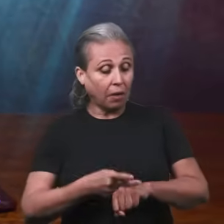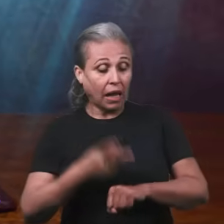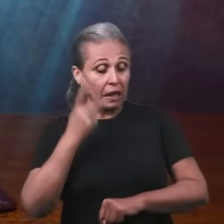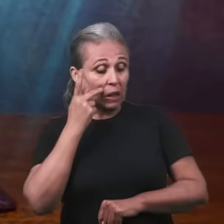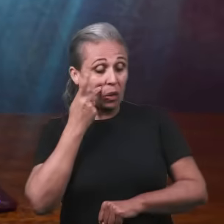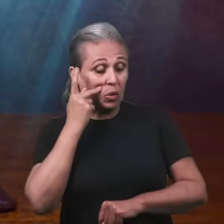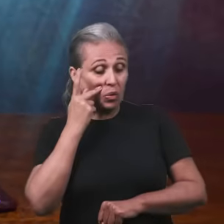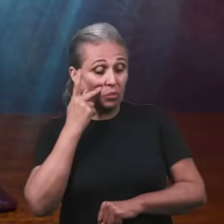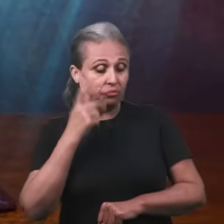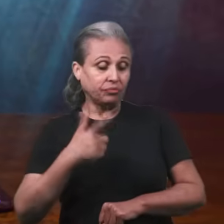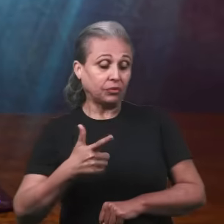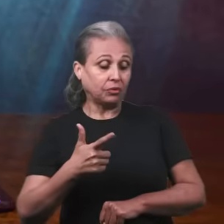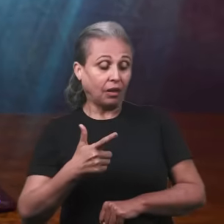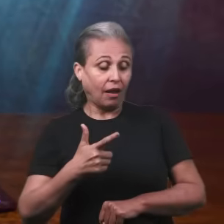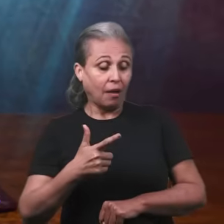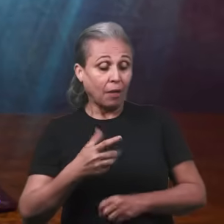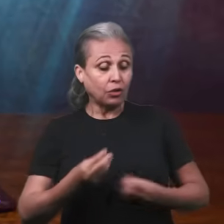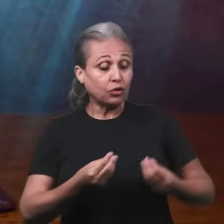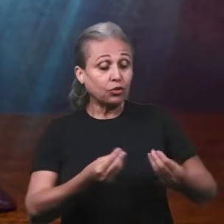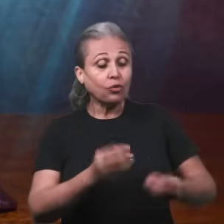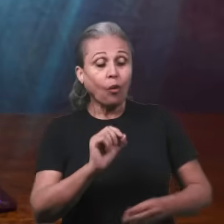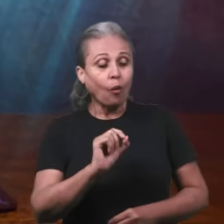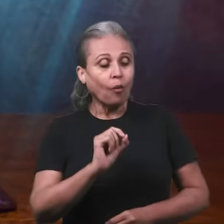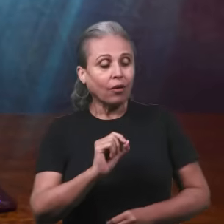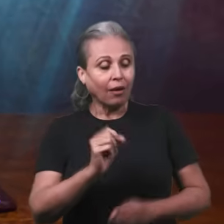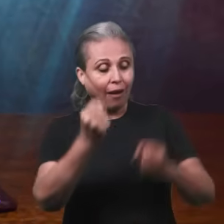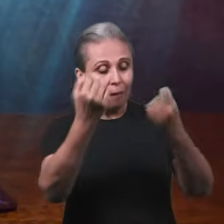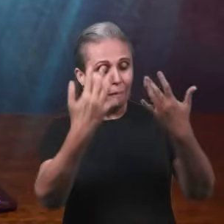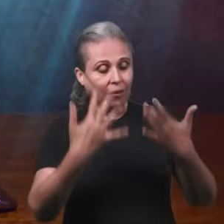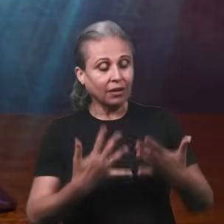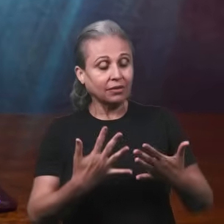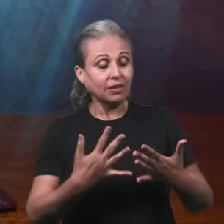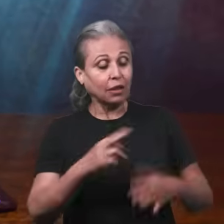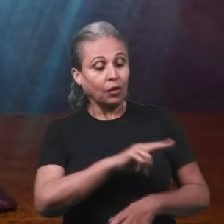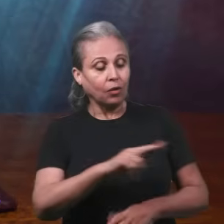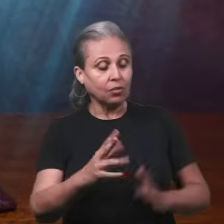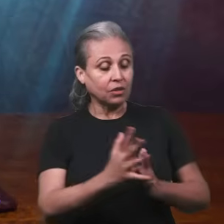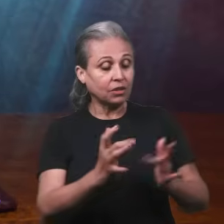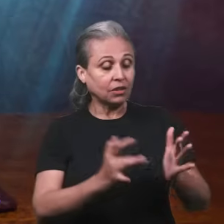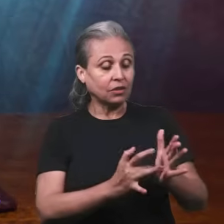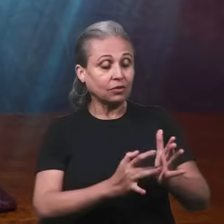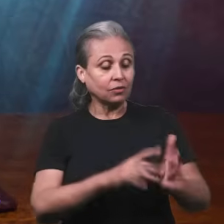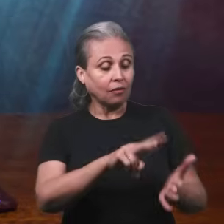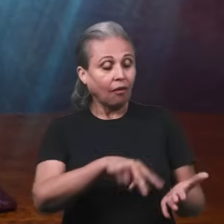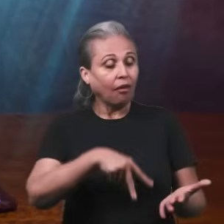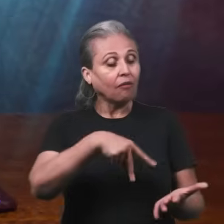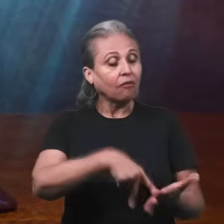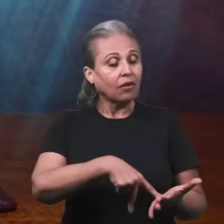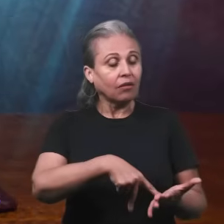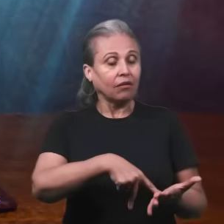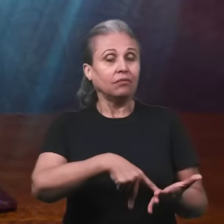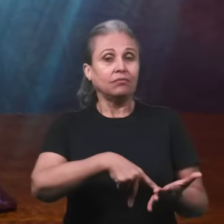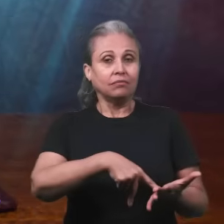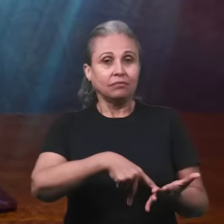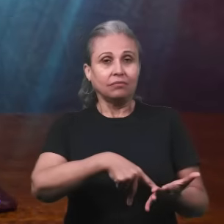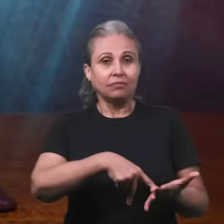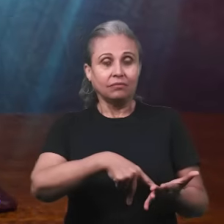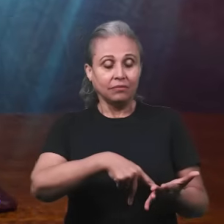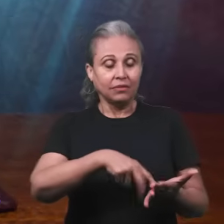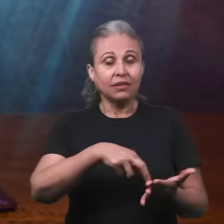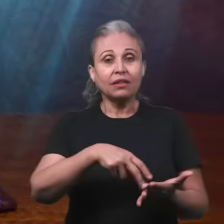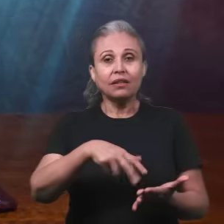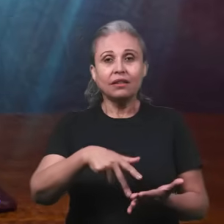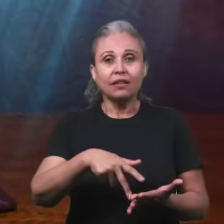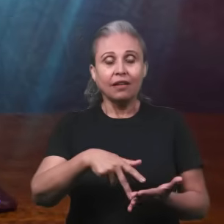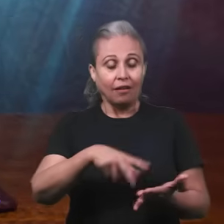ouro, mas o que eu tenho, isso te dou. Em nome de Jesus Cristo, o Nazareno, levanta e anda. E tomando pela mão, levantou, e logo